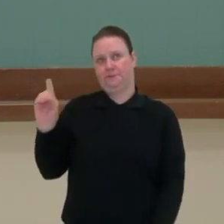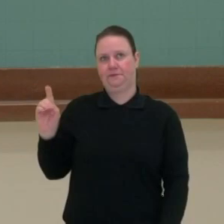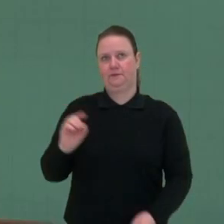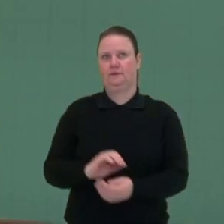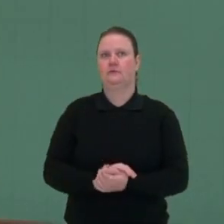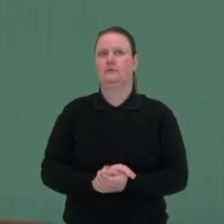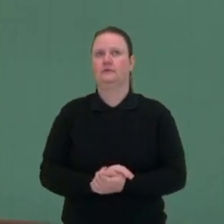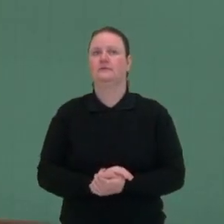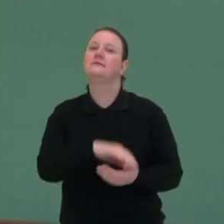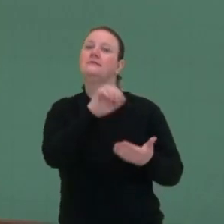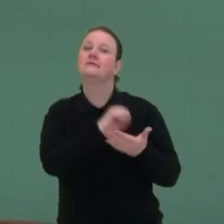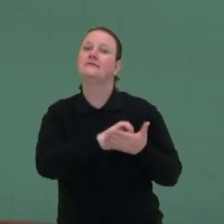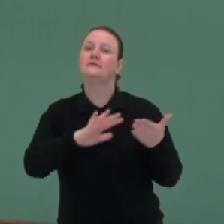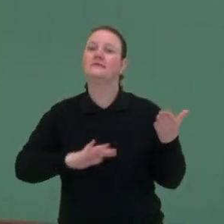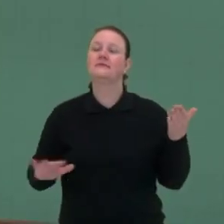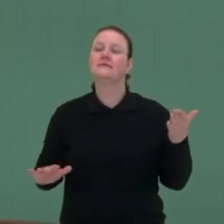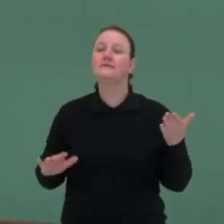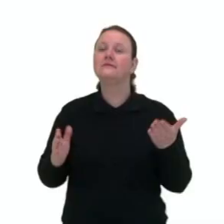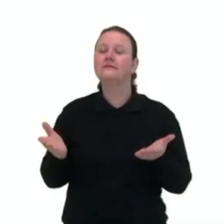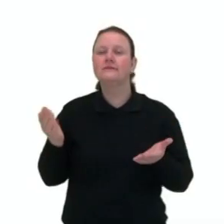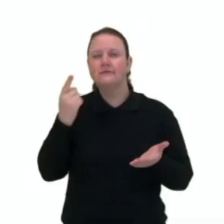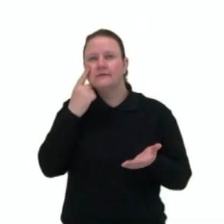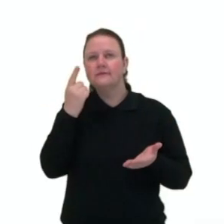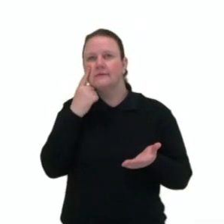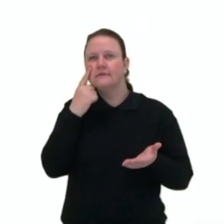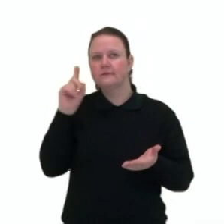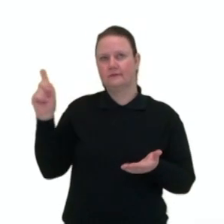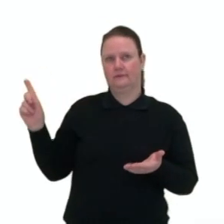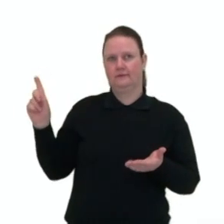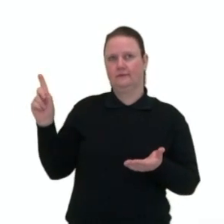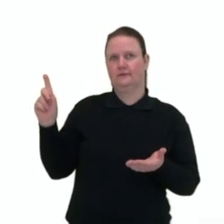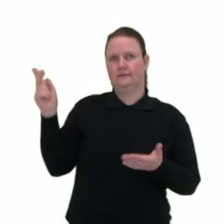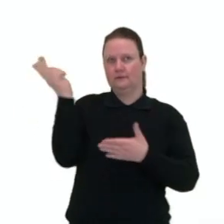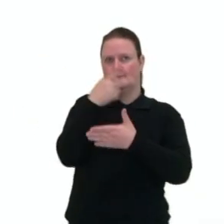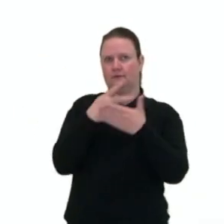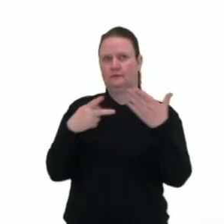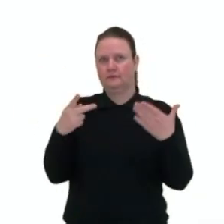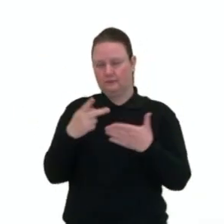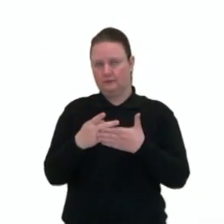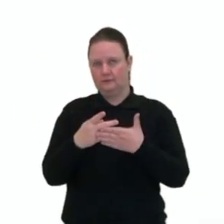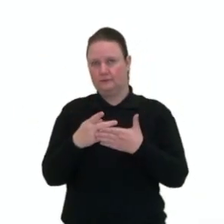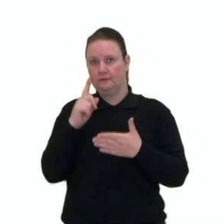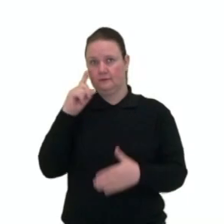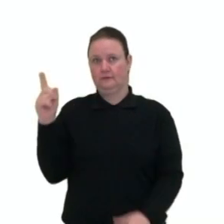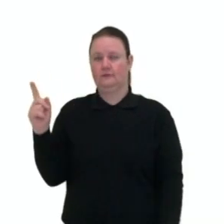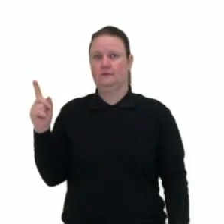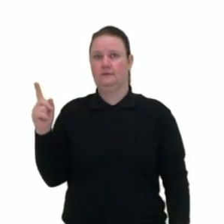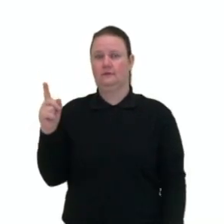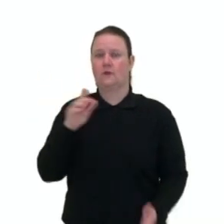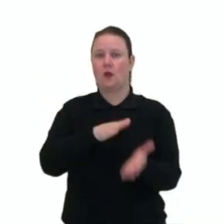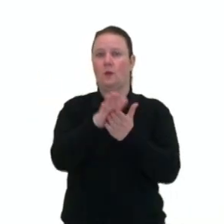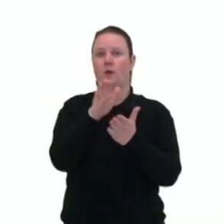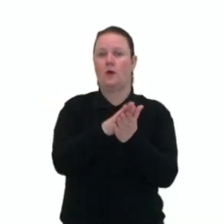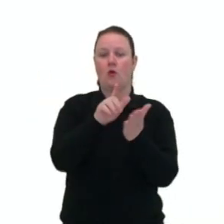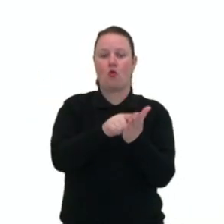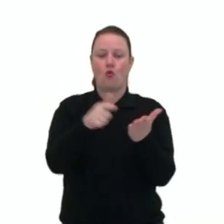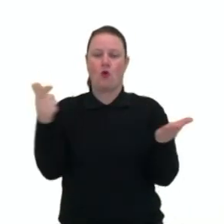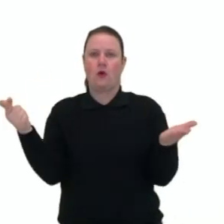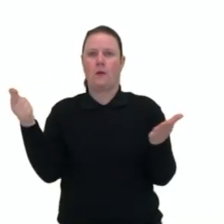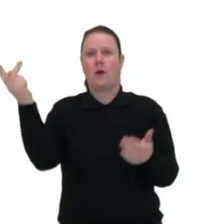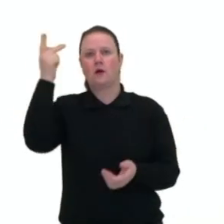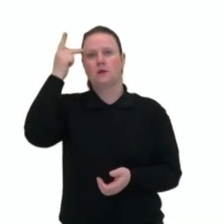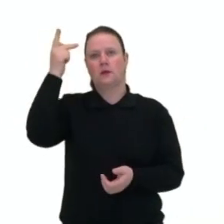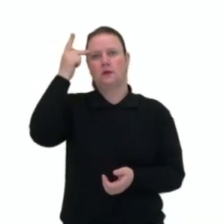1989. Exercício para você, dê uma boa olhada nessa charge do cartunista Spaca, que foi publicado no jornal Folha de São